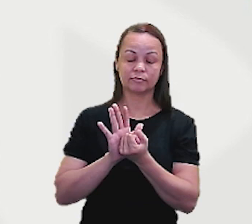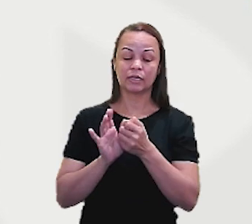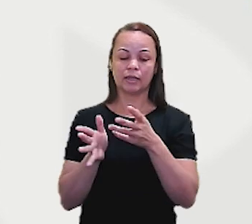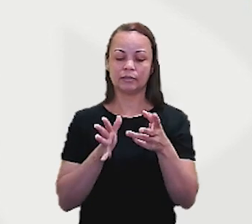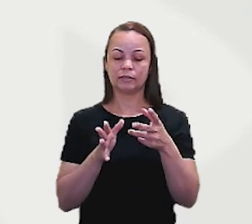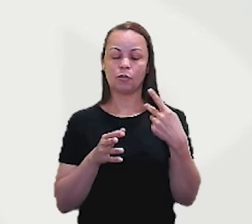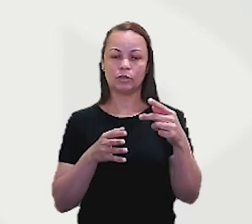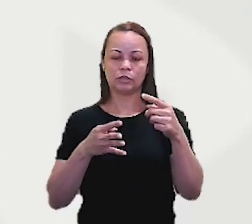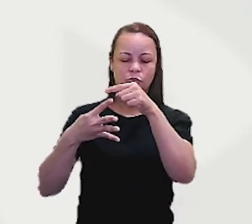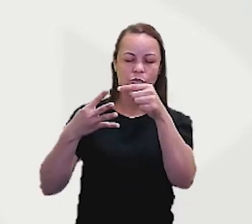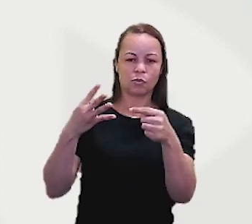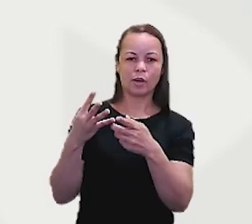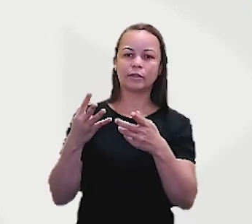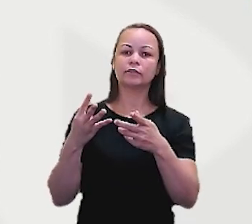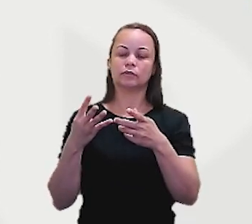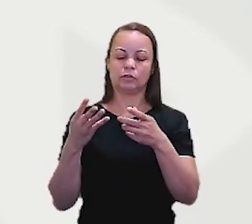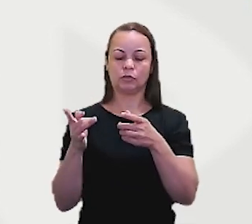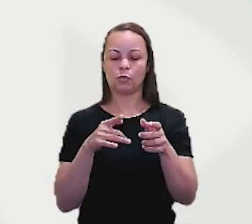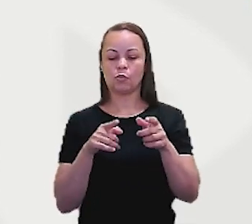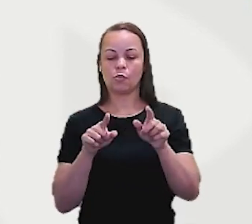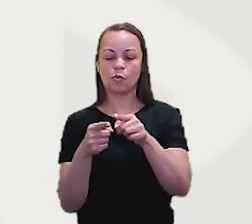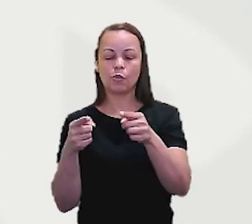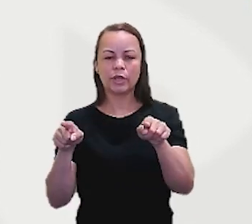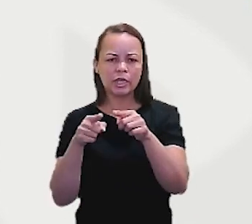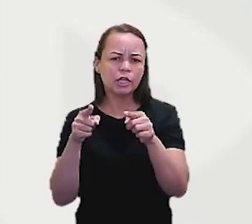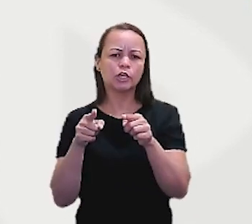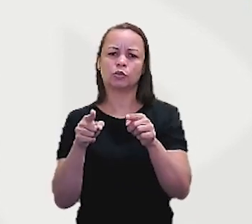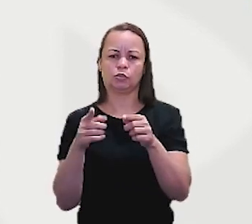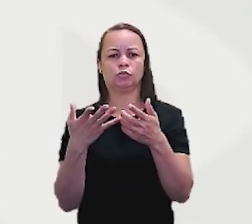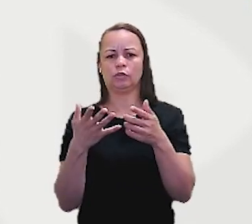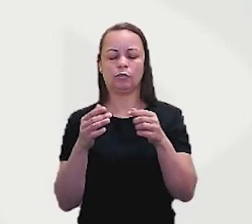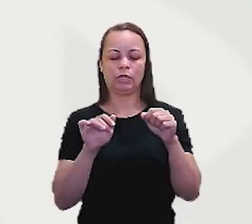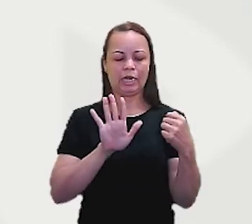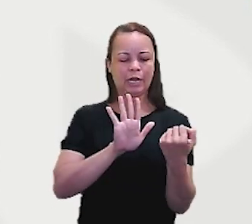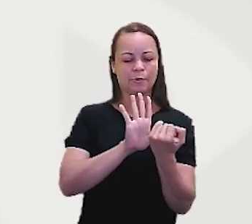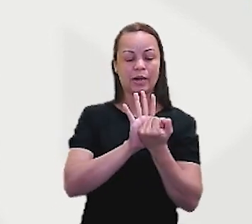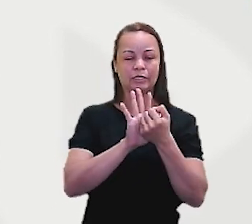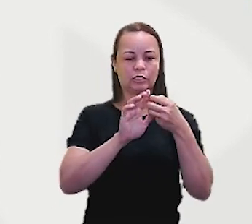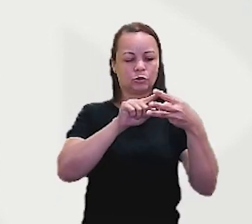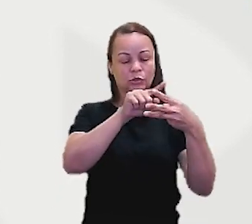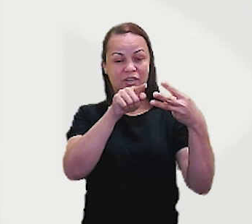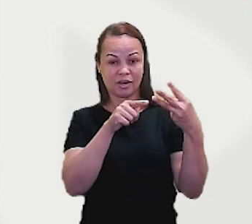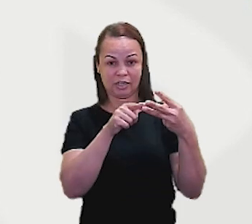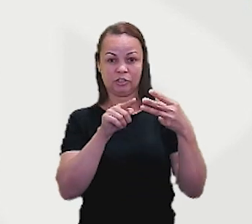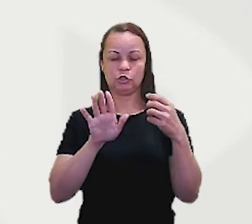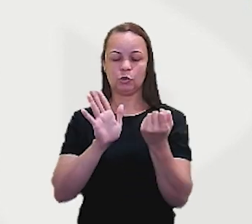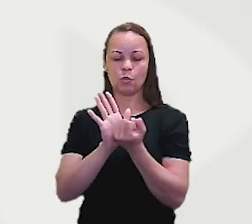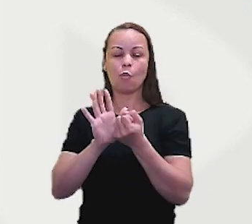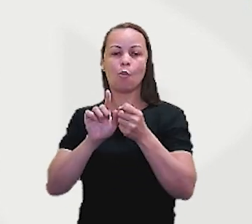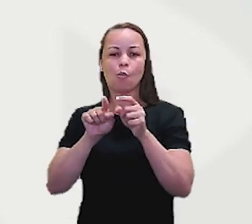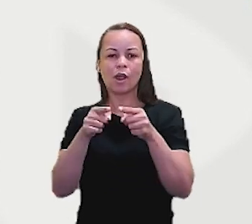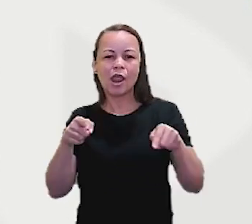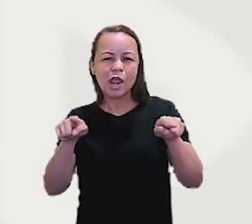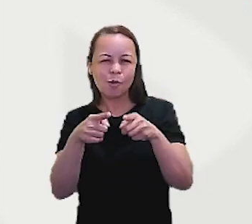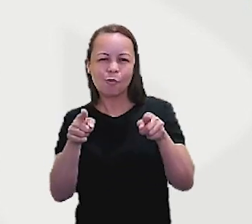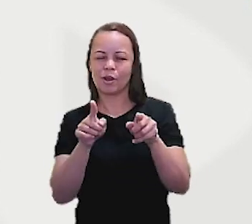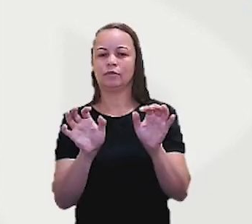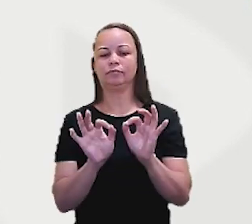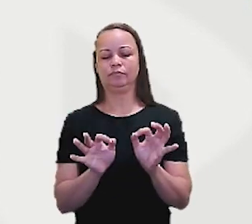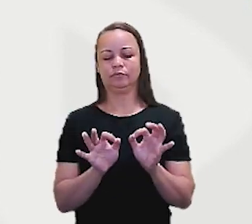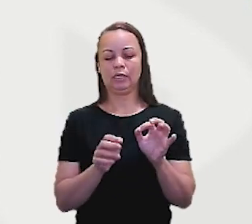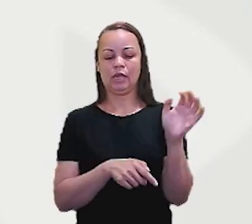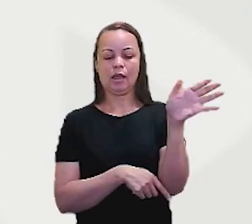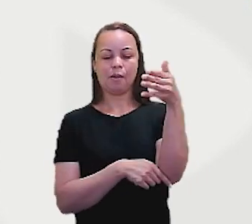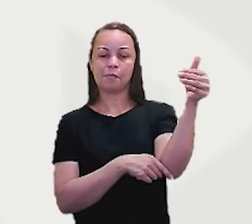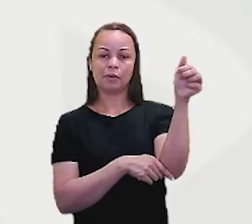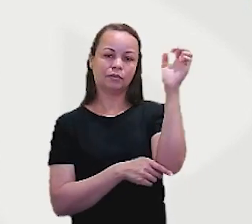são representações gráficas, já o hino não. Então, eu vou começar a falar um pouquinho da nossa bandeira, um pouquinho da bandeira